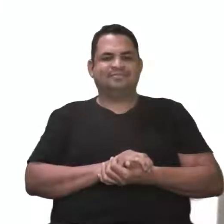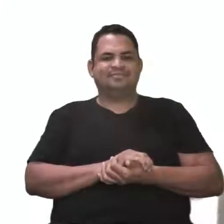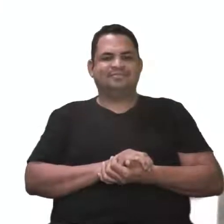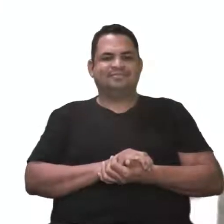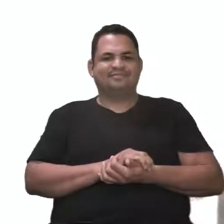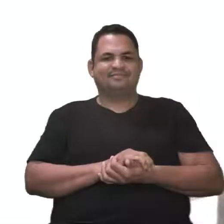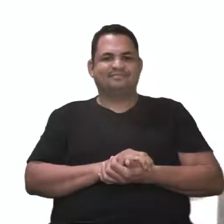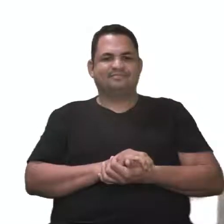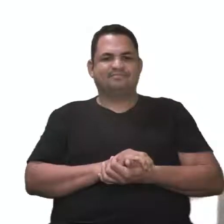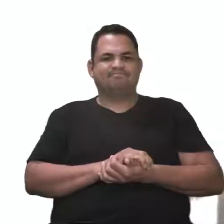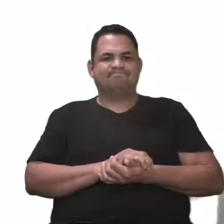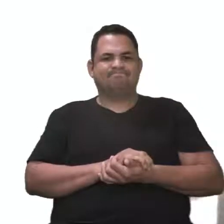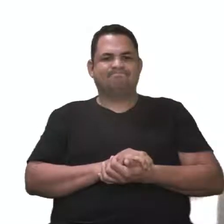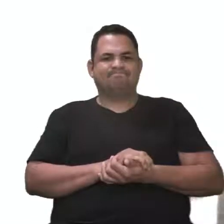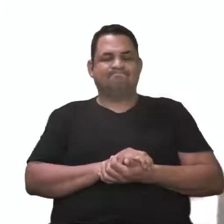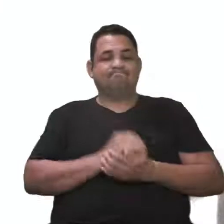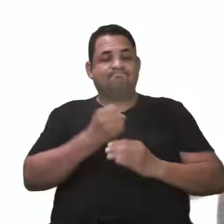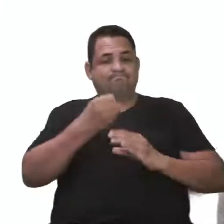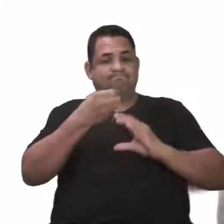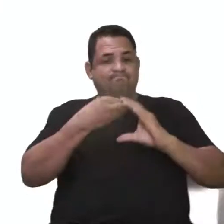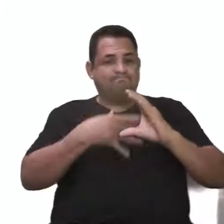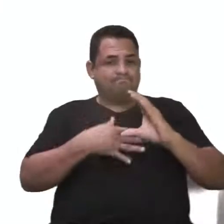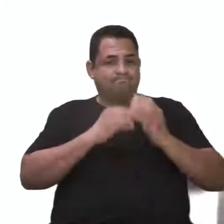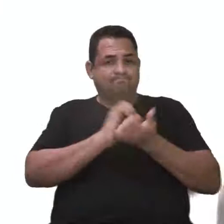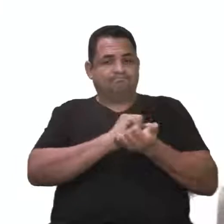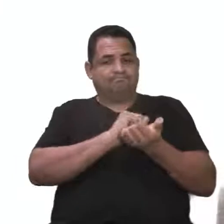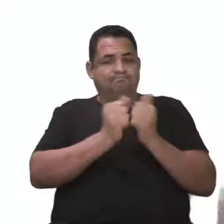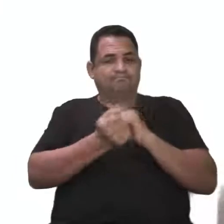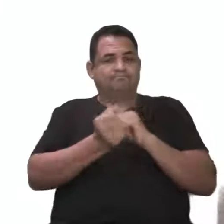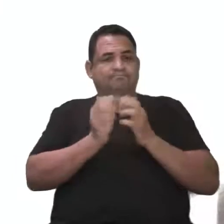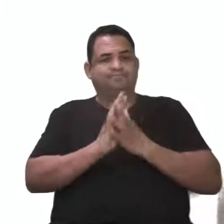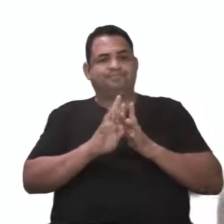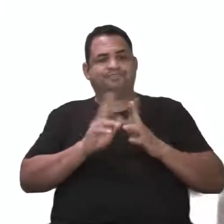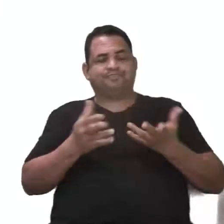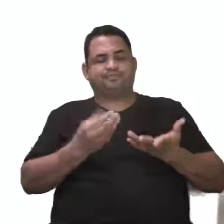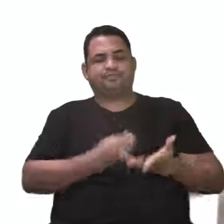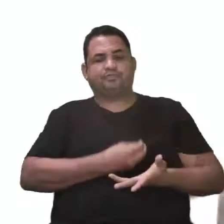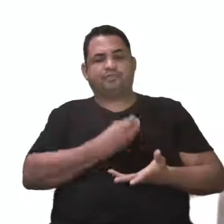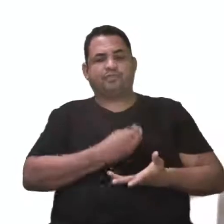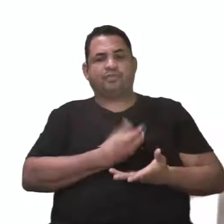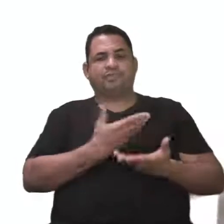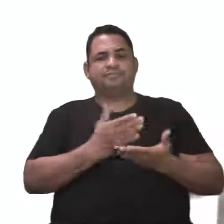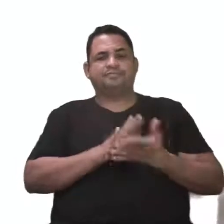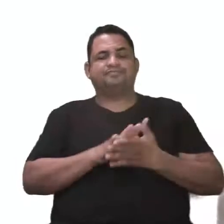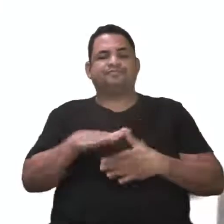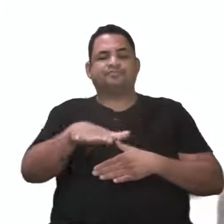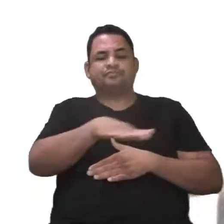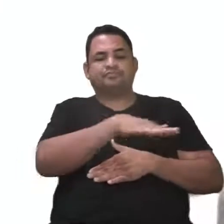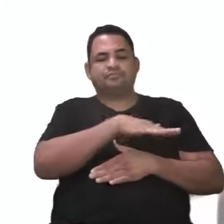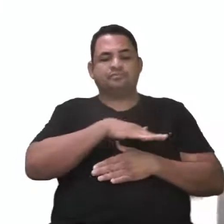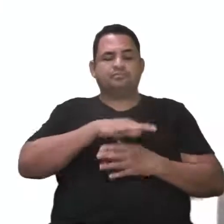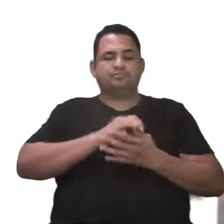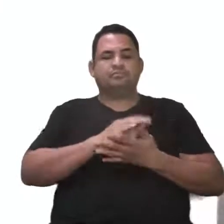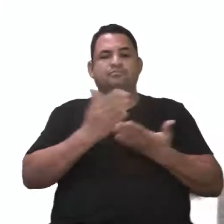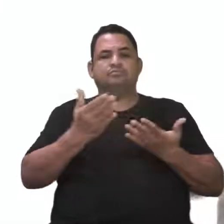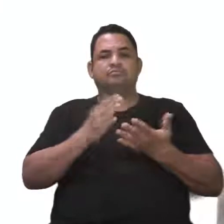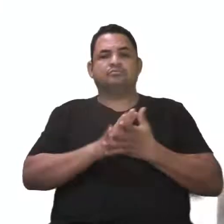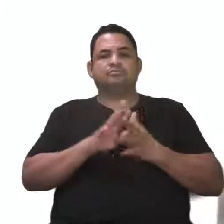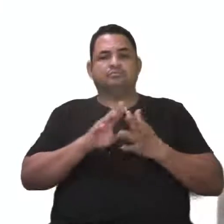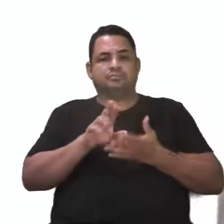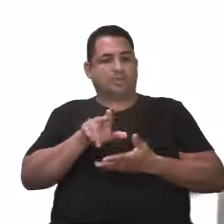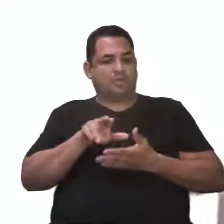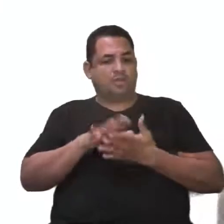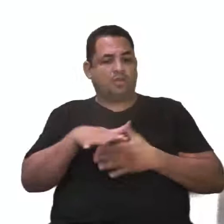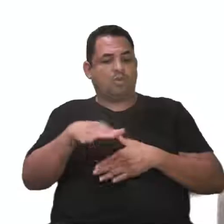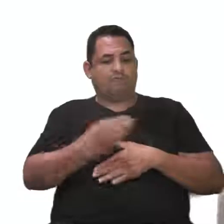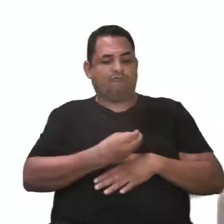desenrola a língua, prof. É caracterizada pela adaptação de diferentes organismos a uma condição ecológica